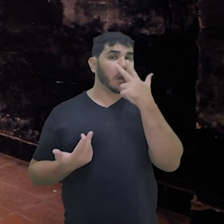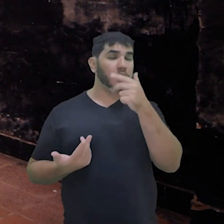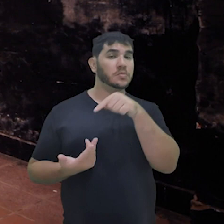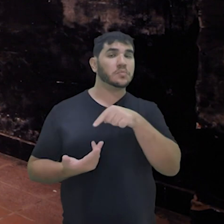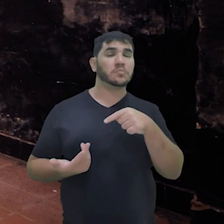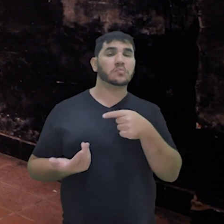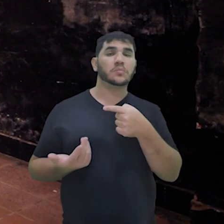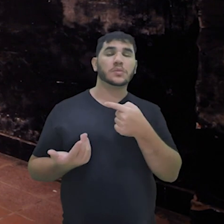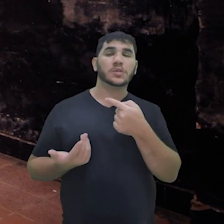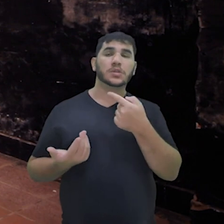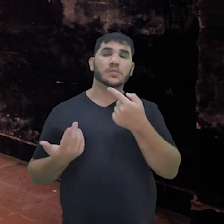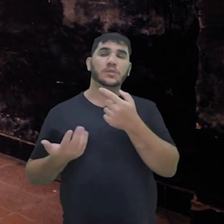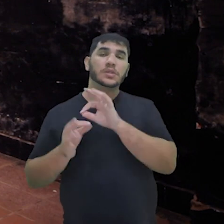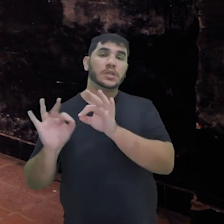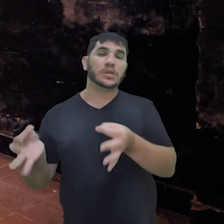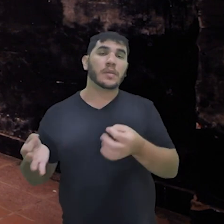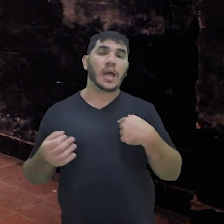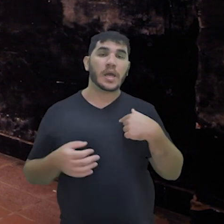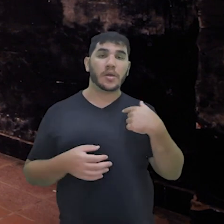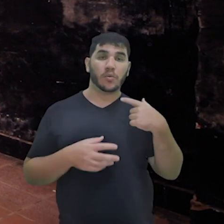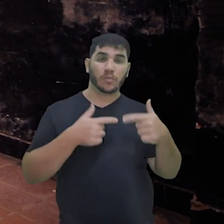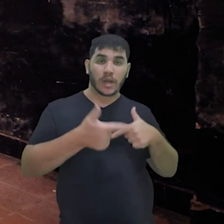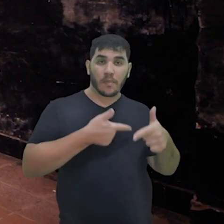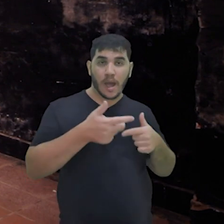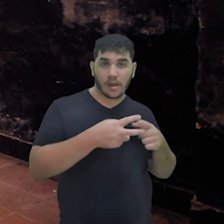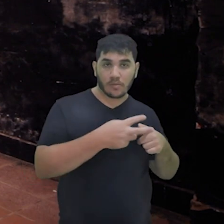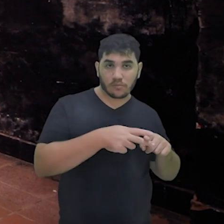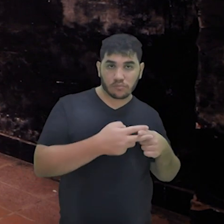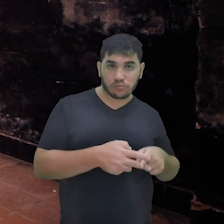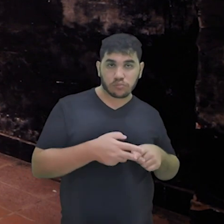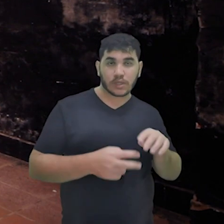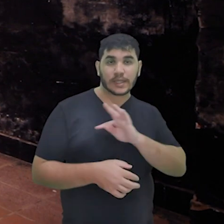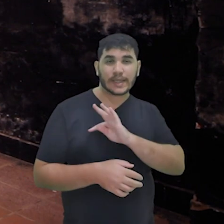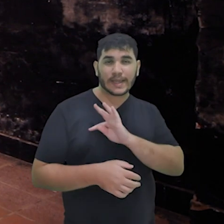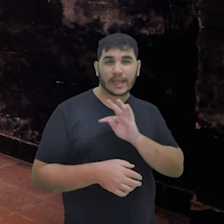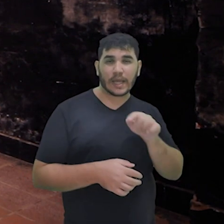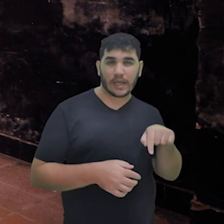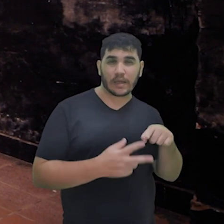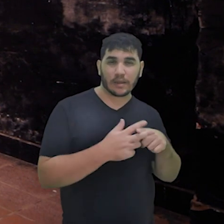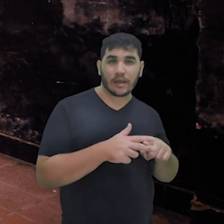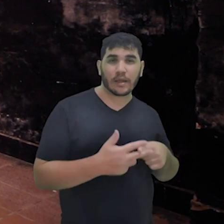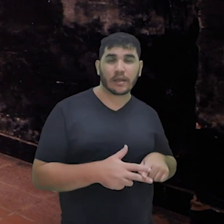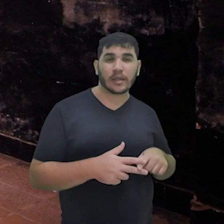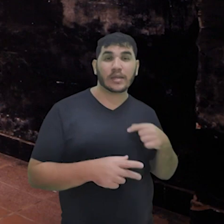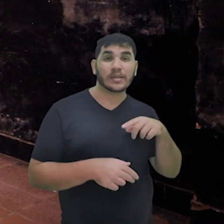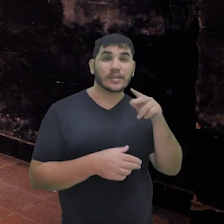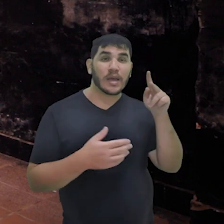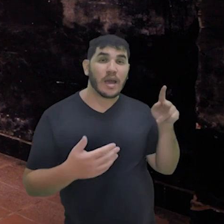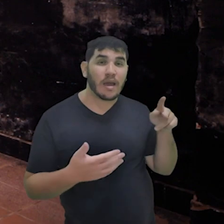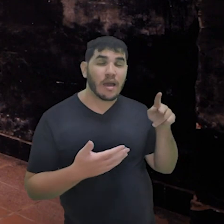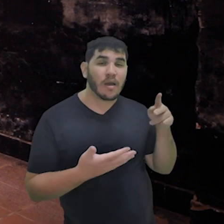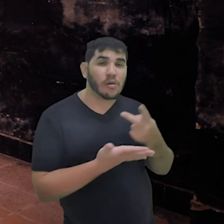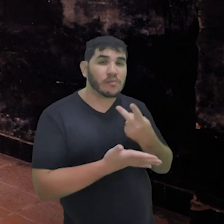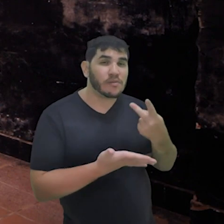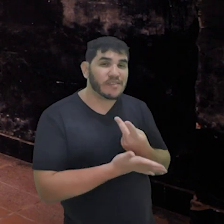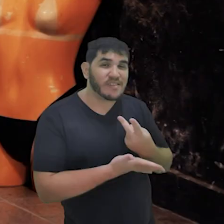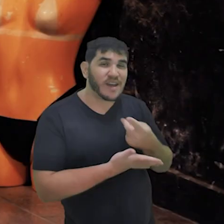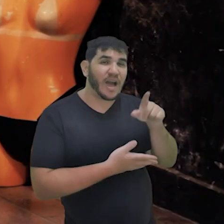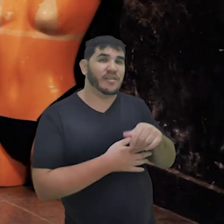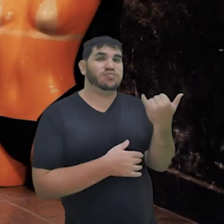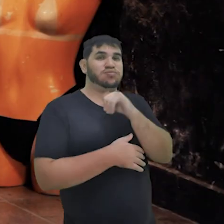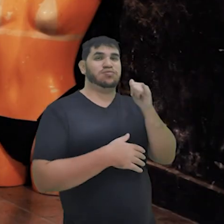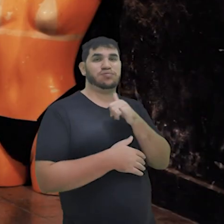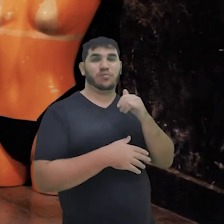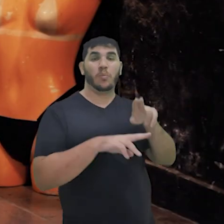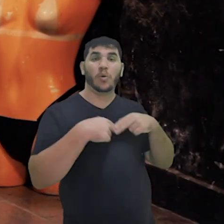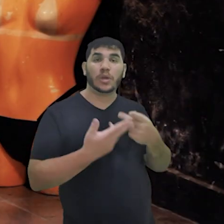sabe? Principalmente, que sou da técnica, se a gente errar uma coisa, assim... É um choque, né? Então é o risco. Então,